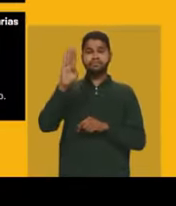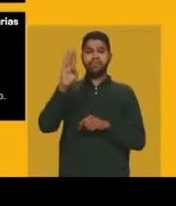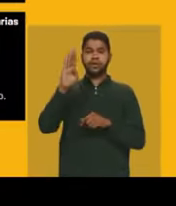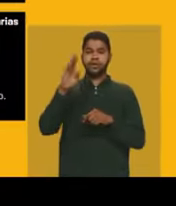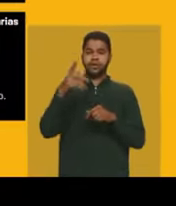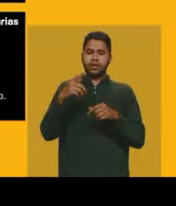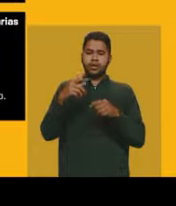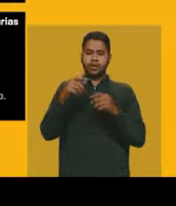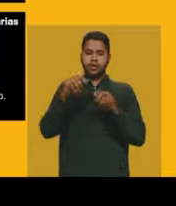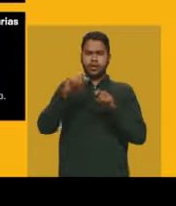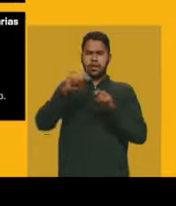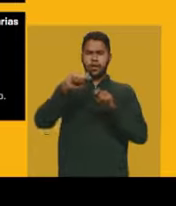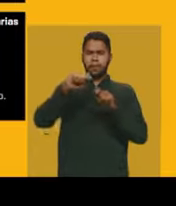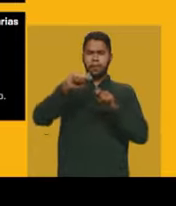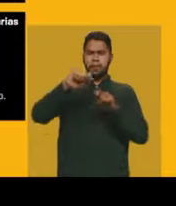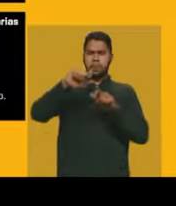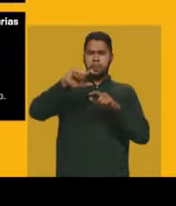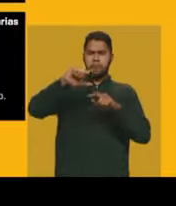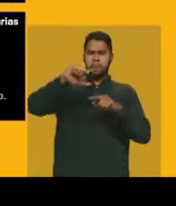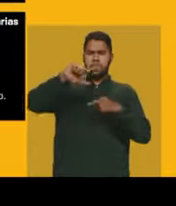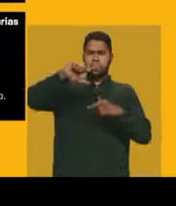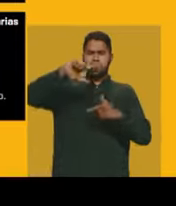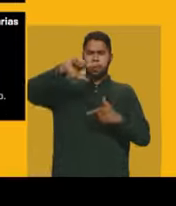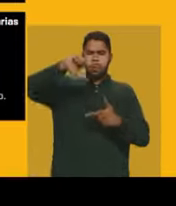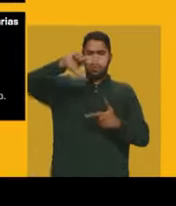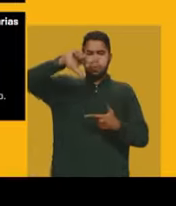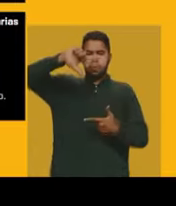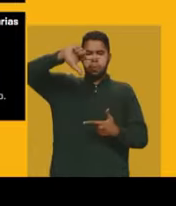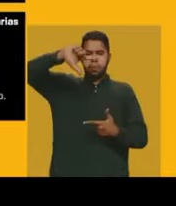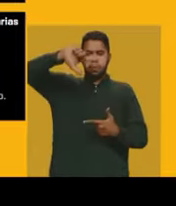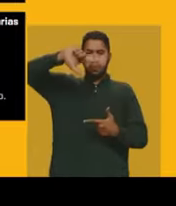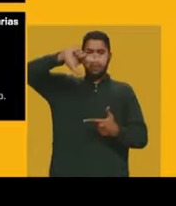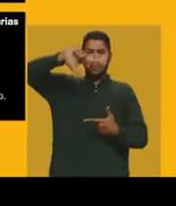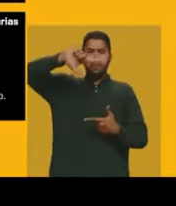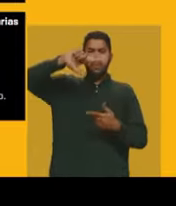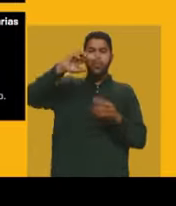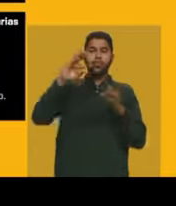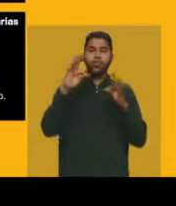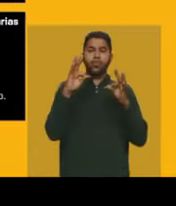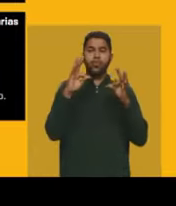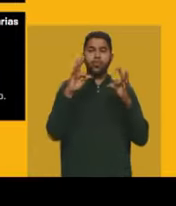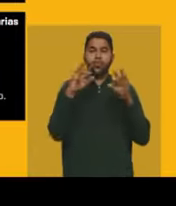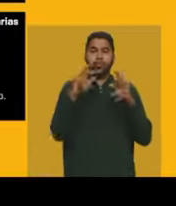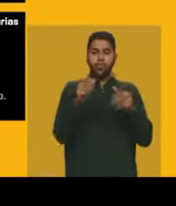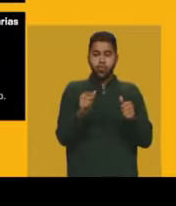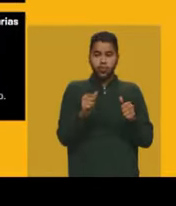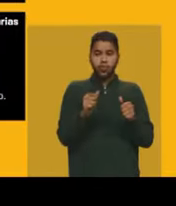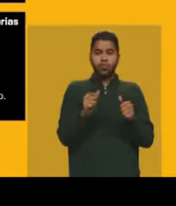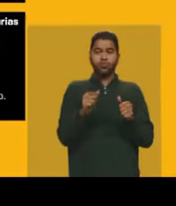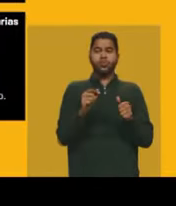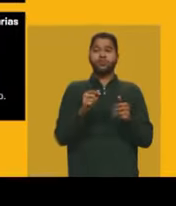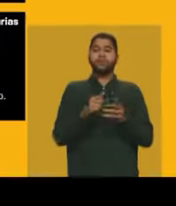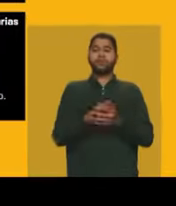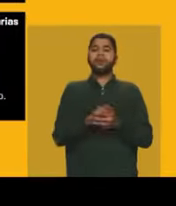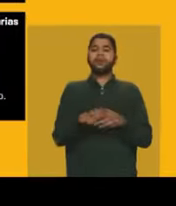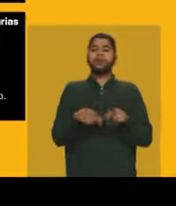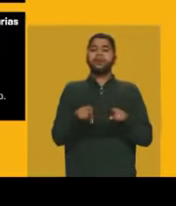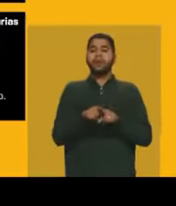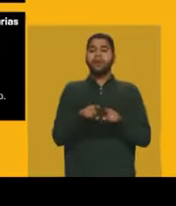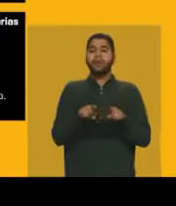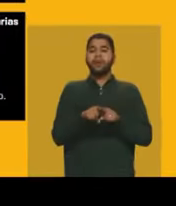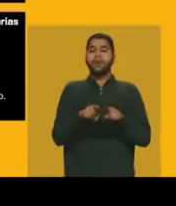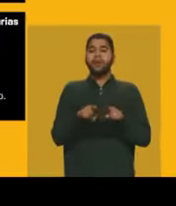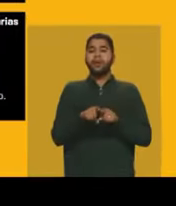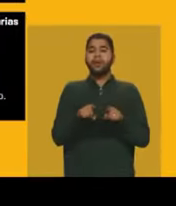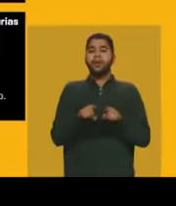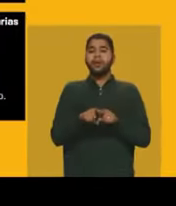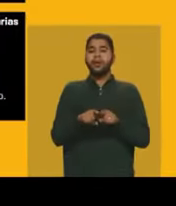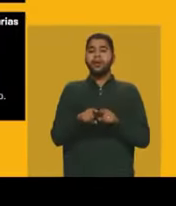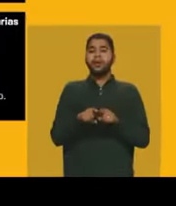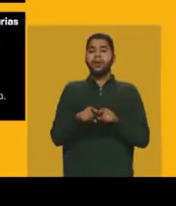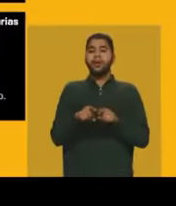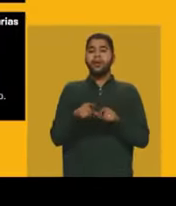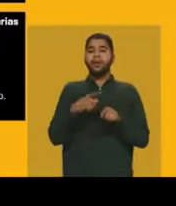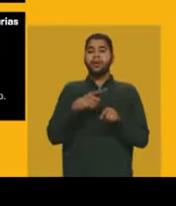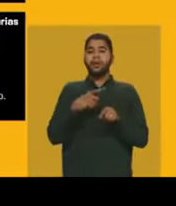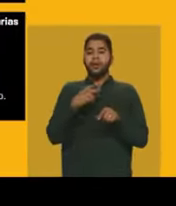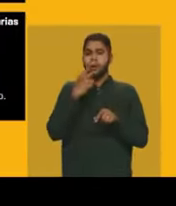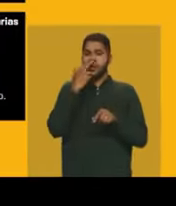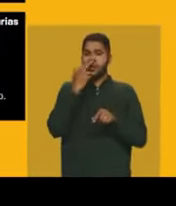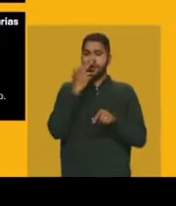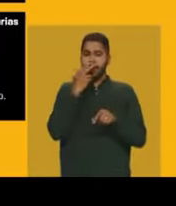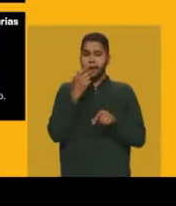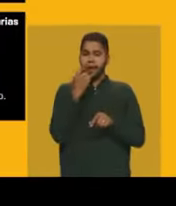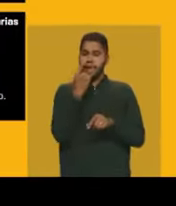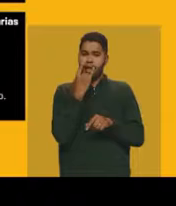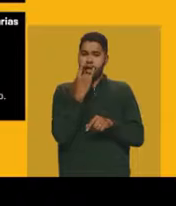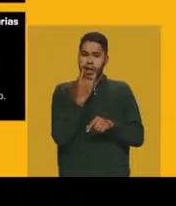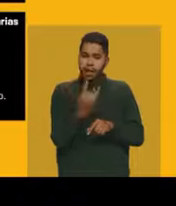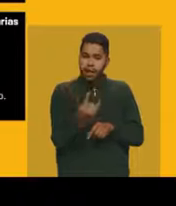a capa como um todo, que ali é o eclipse, né? A chamada principal ocupa um espaço